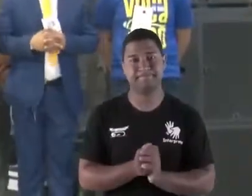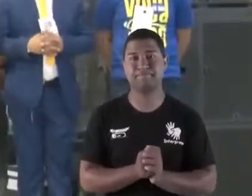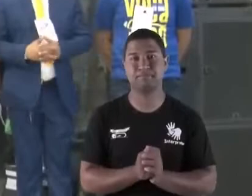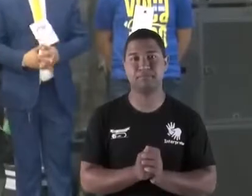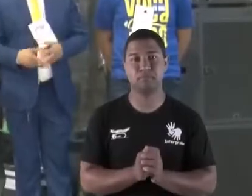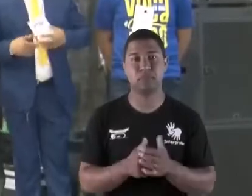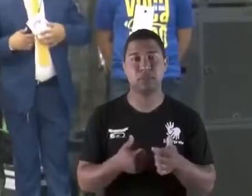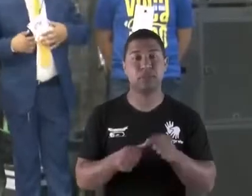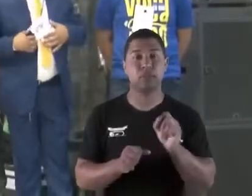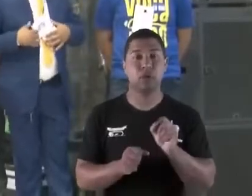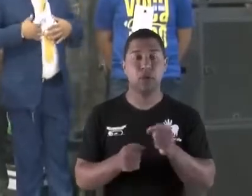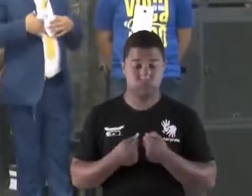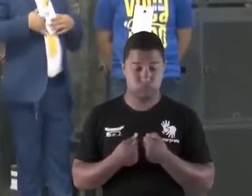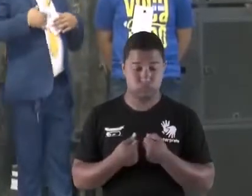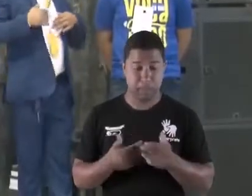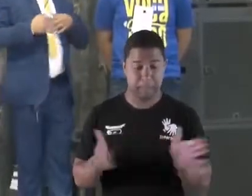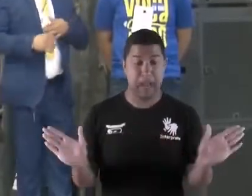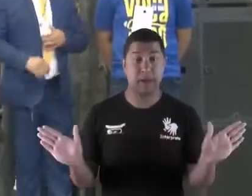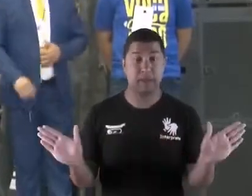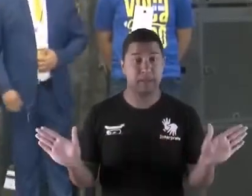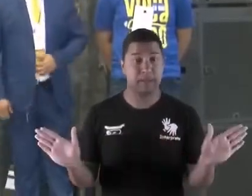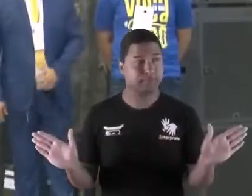estão abertas,